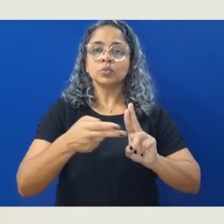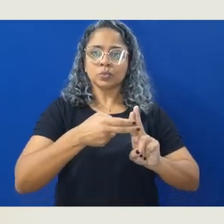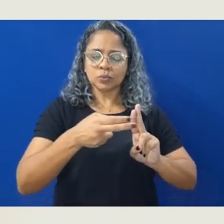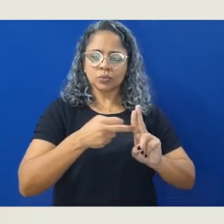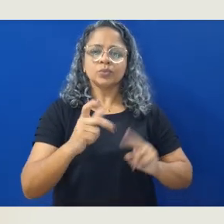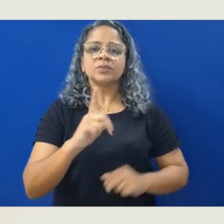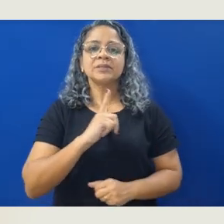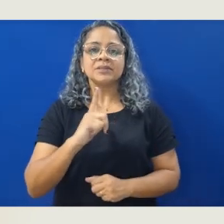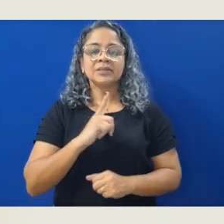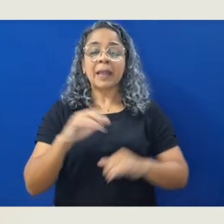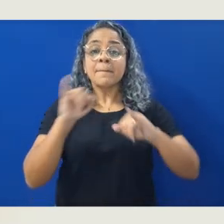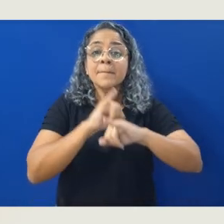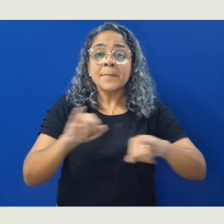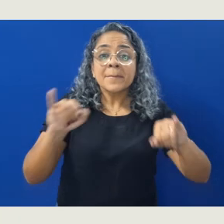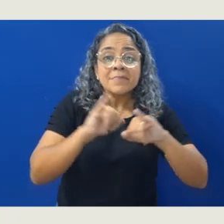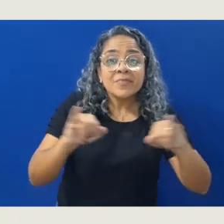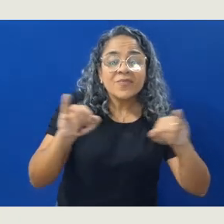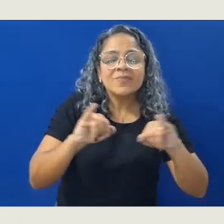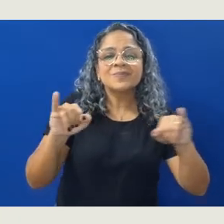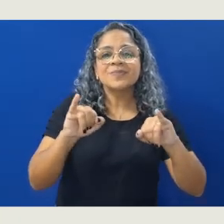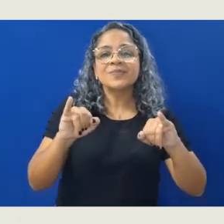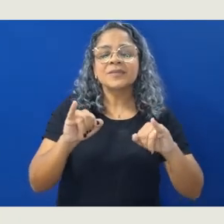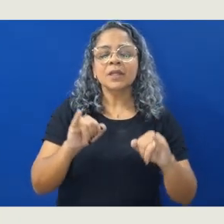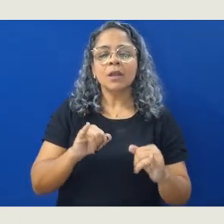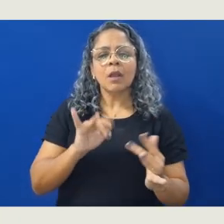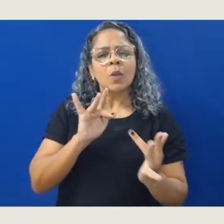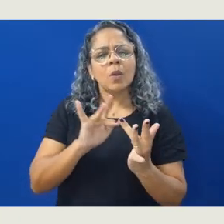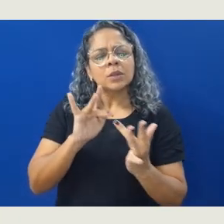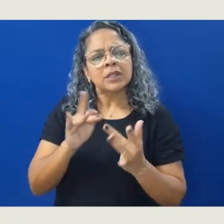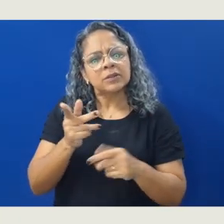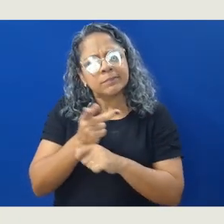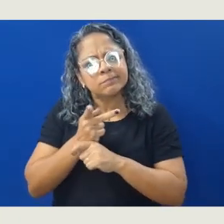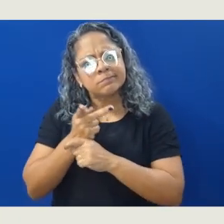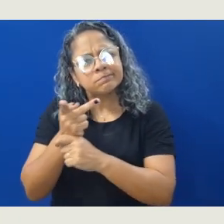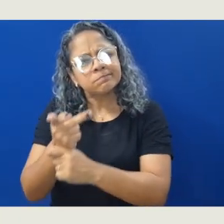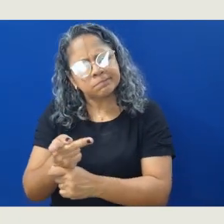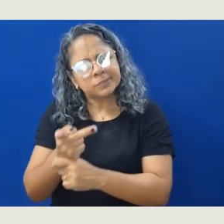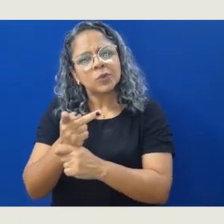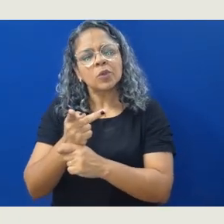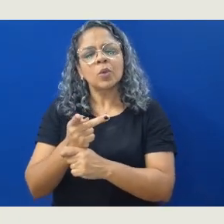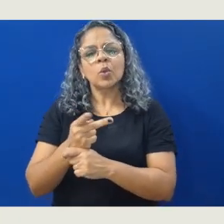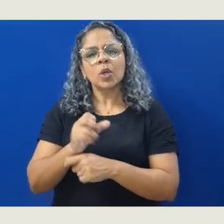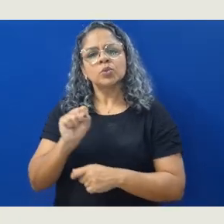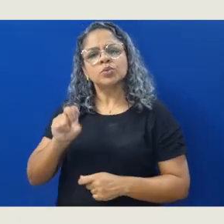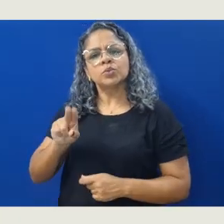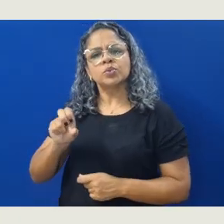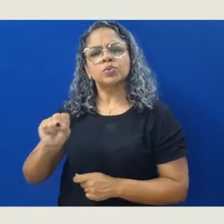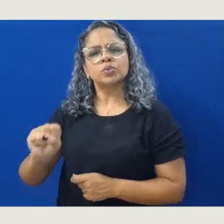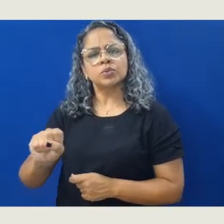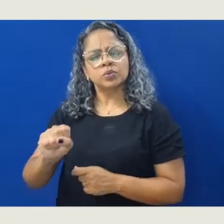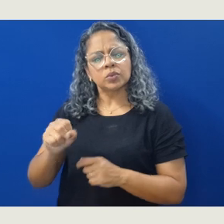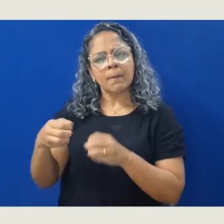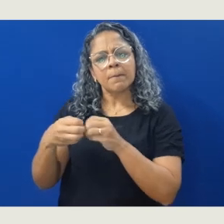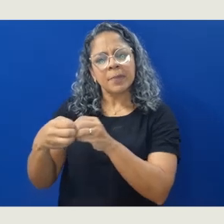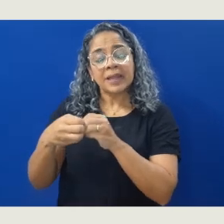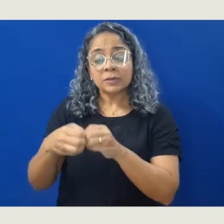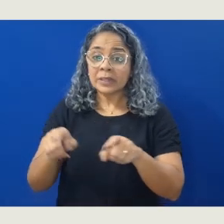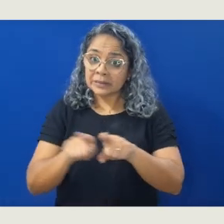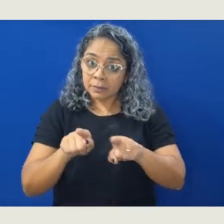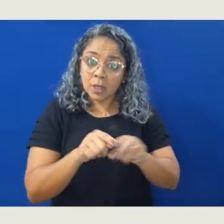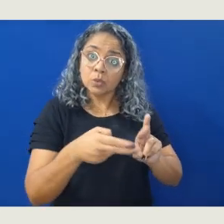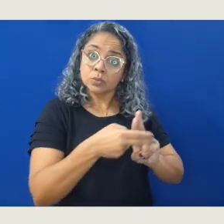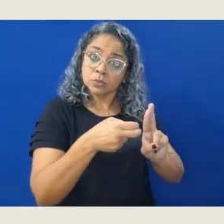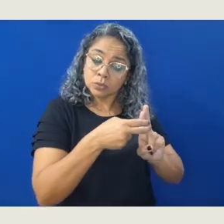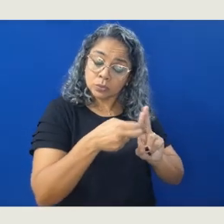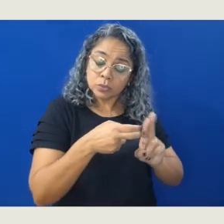SUS. Para mais informações, contate a unidade de saúde mais próxima. Conte com o SUS também para realizar o teste,